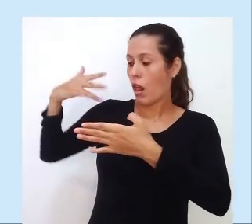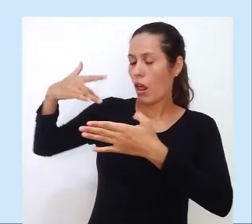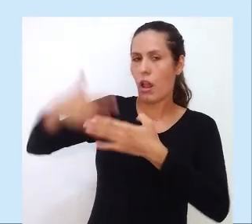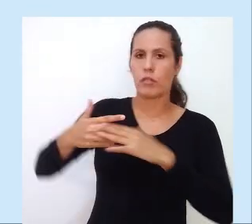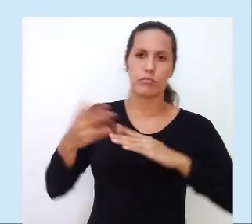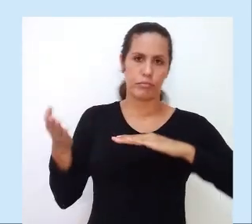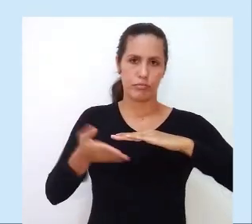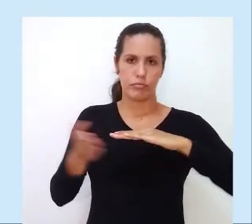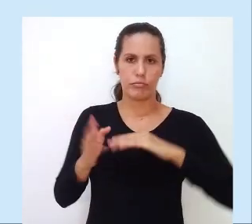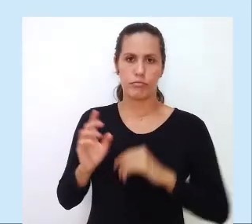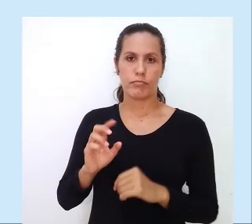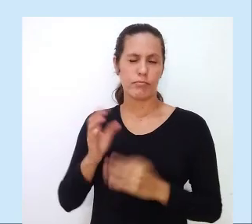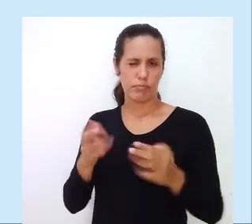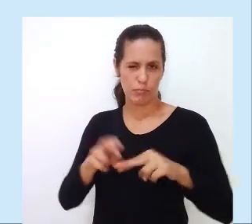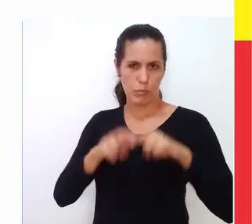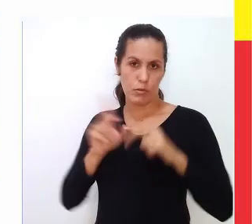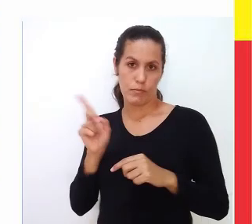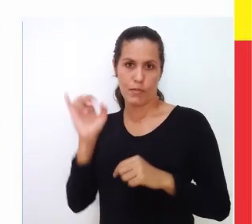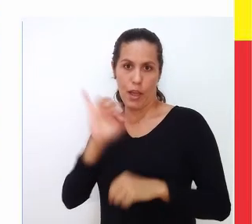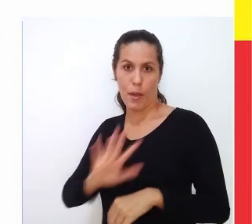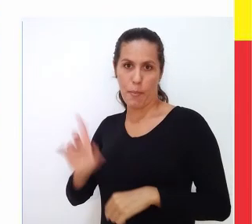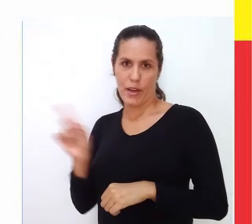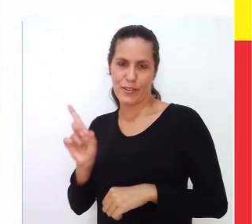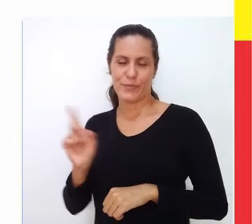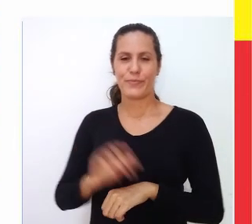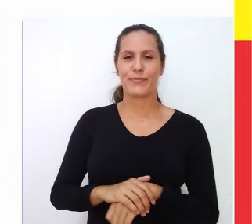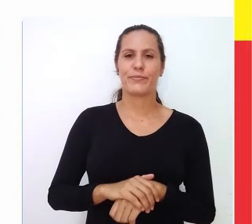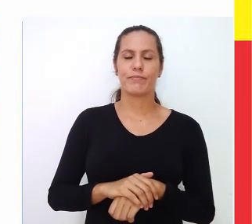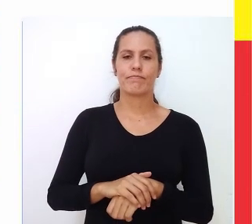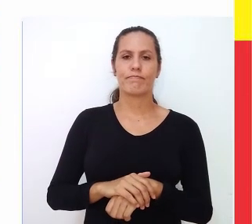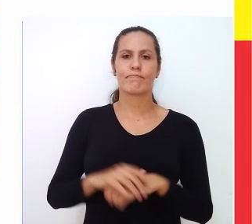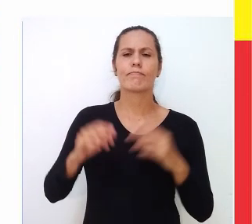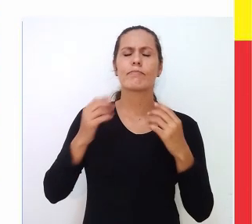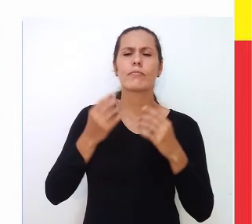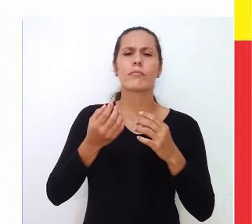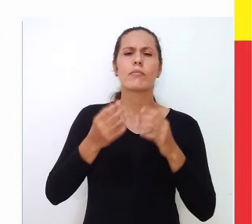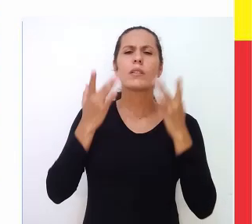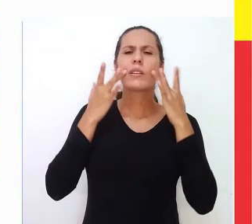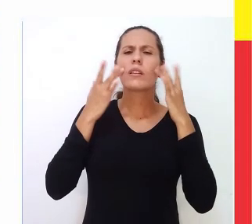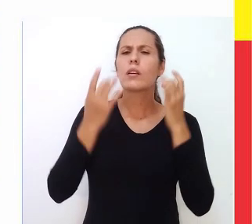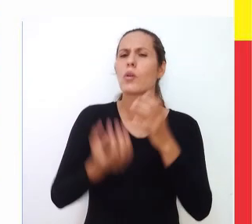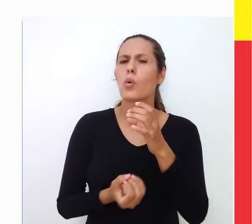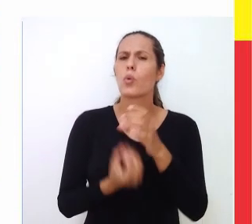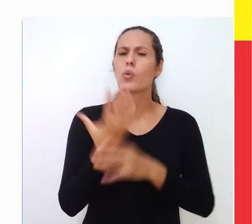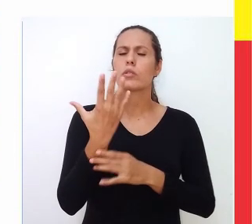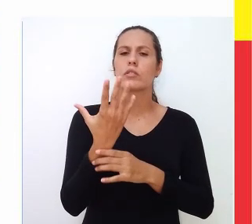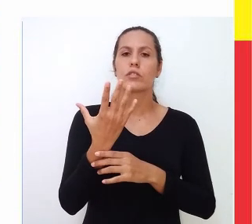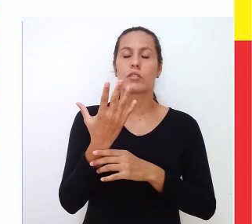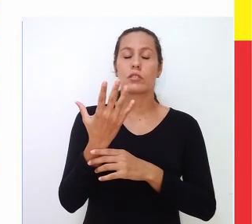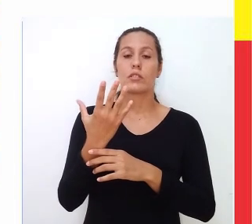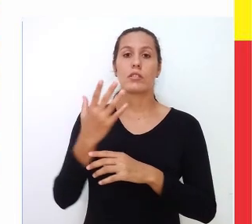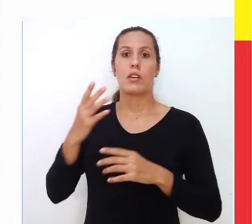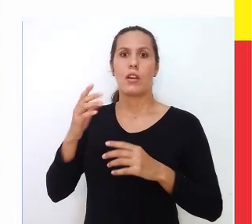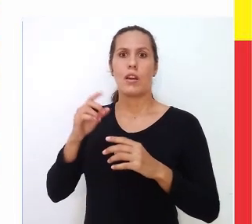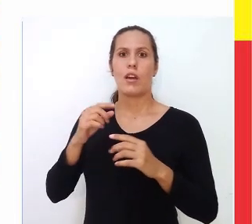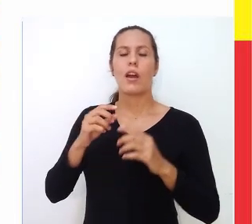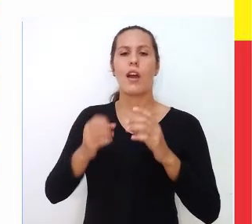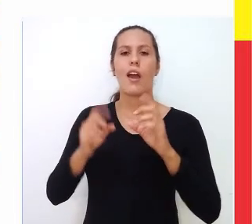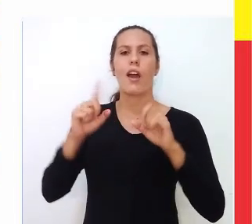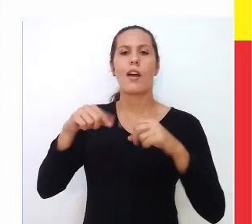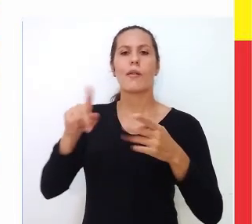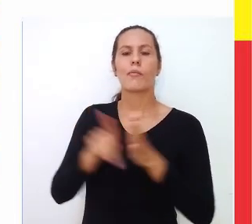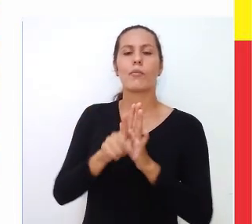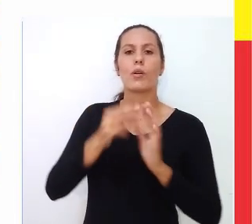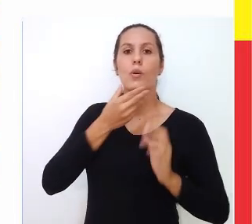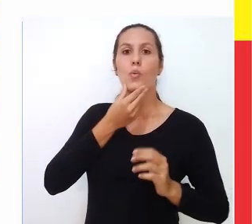Então, para isso, fica de olho na imagem. A origem do teatro está diretamente ligada ao homem primitivo, às